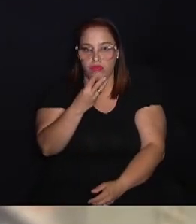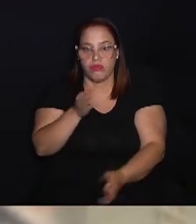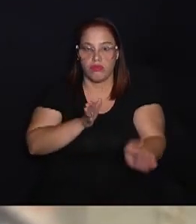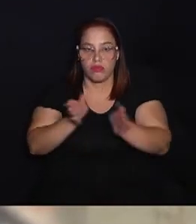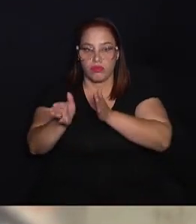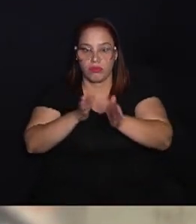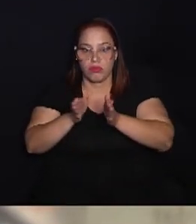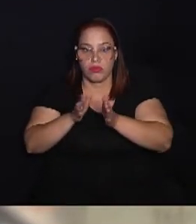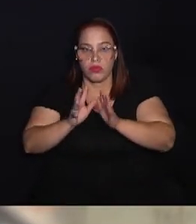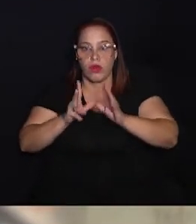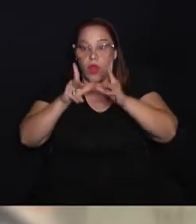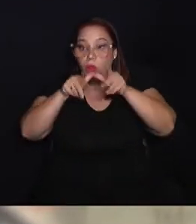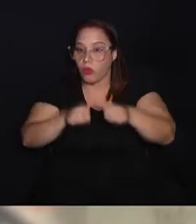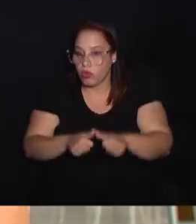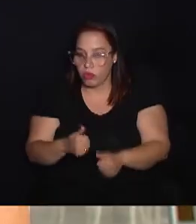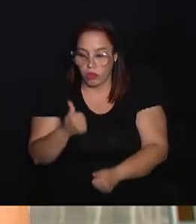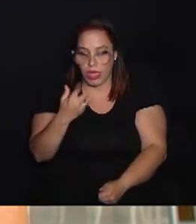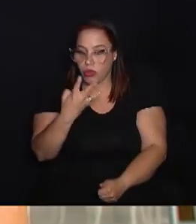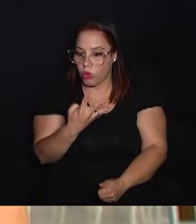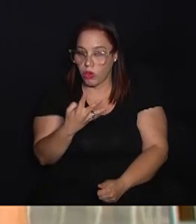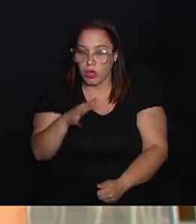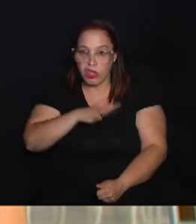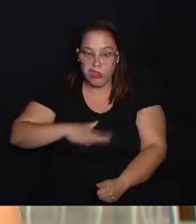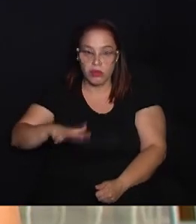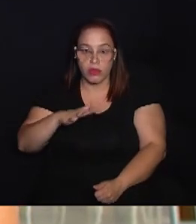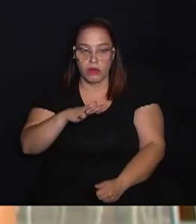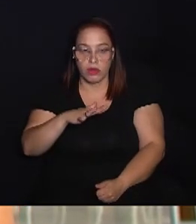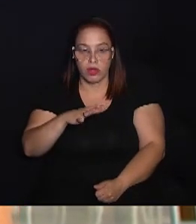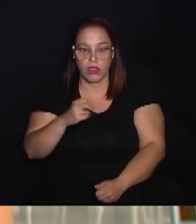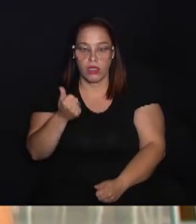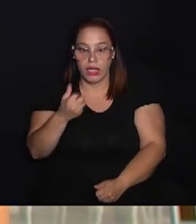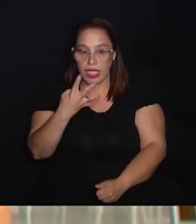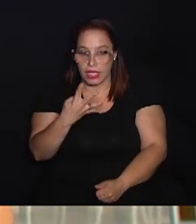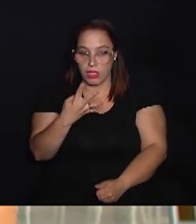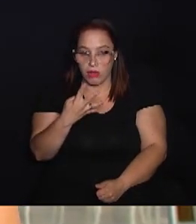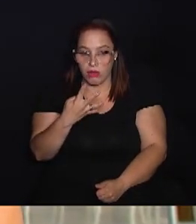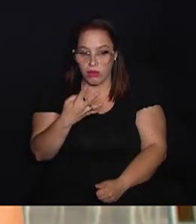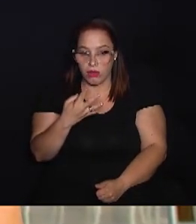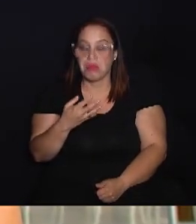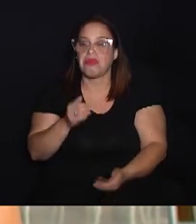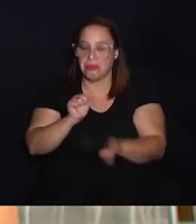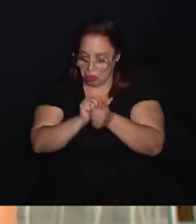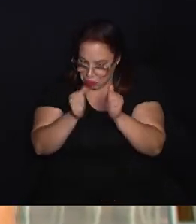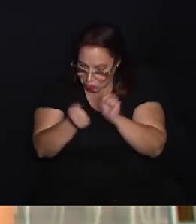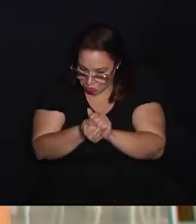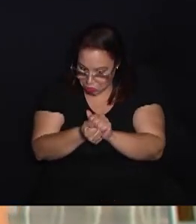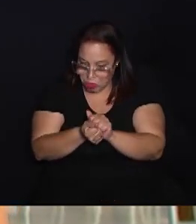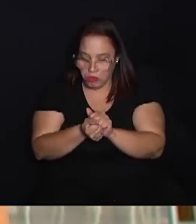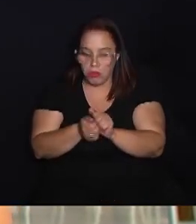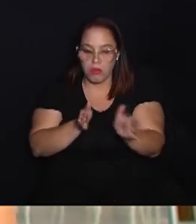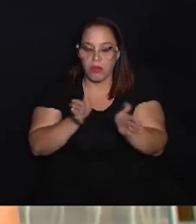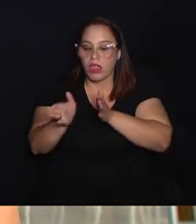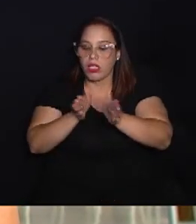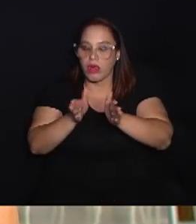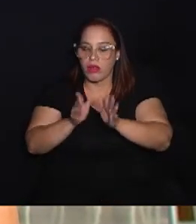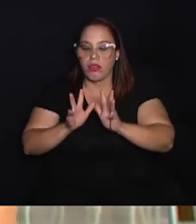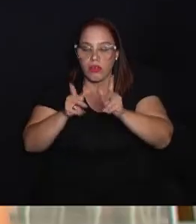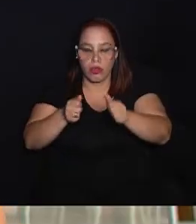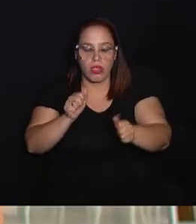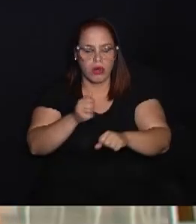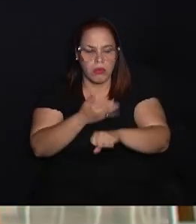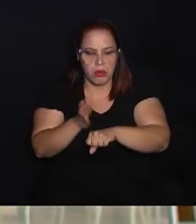mecanismos que garantem à população acesso aos locais de votação, entre eles, o atendimento prioritário a pessoas com deficiência, com mobilidade